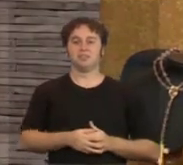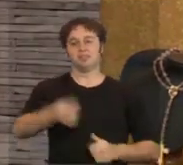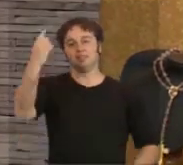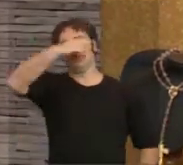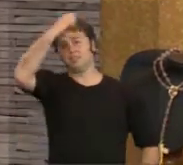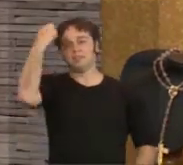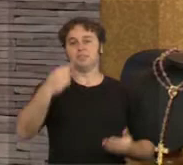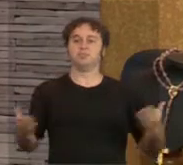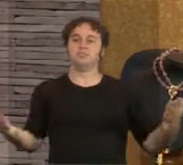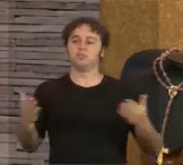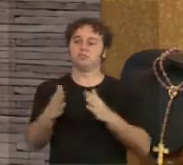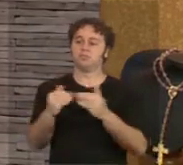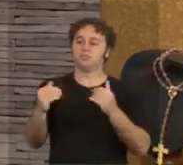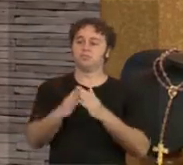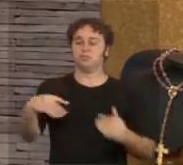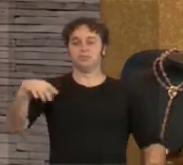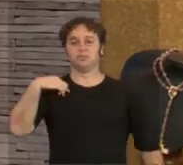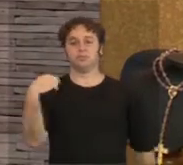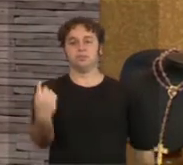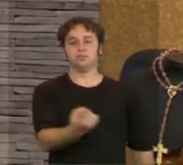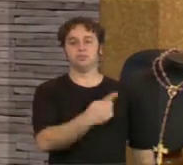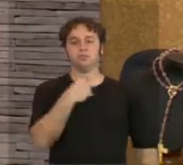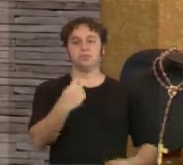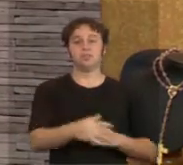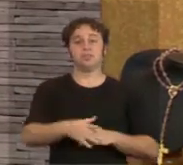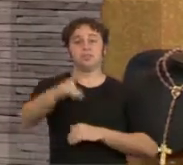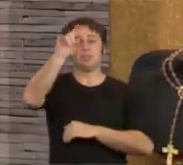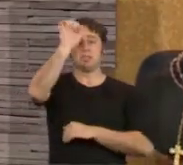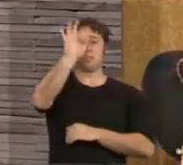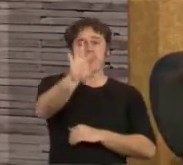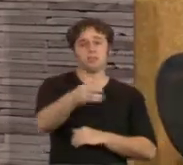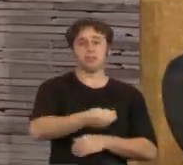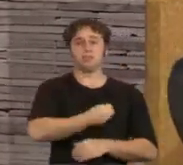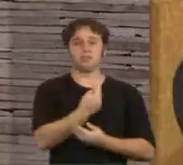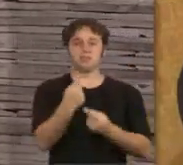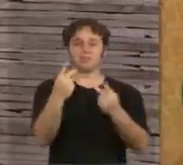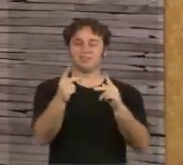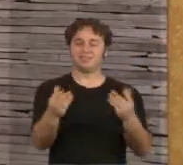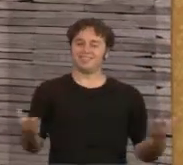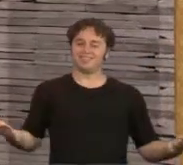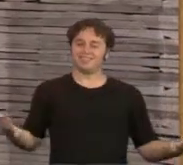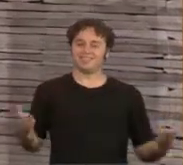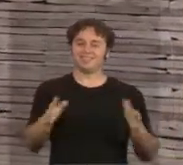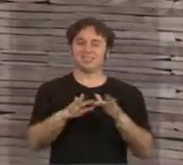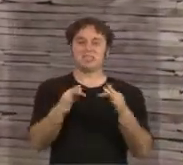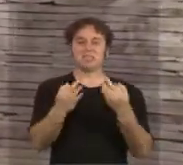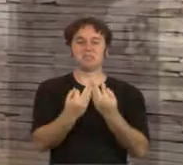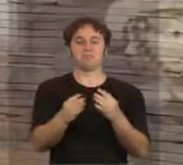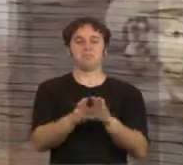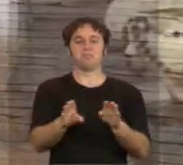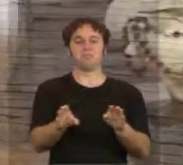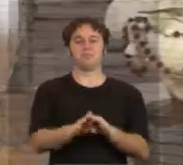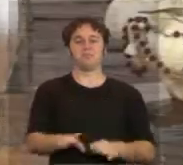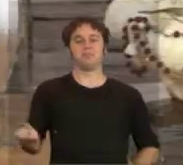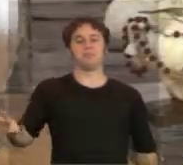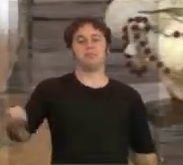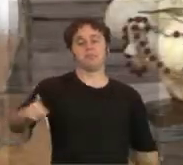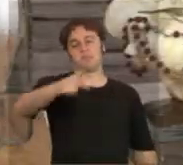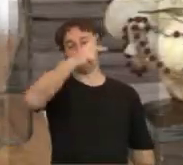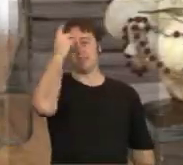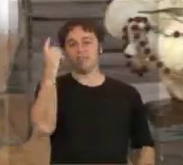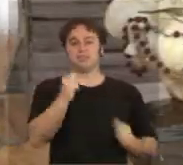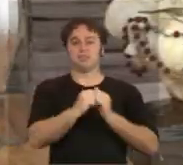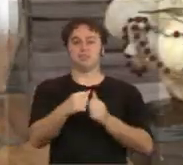Santo Isidoro, rogai por nós. Que Deus continue abençoando essa família, Valdir, e protegendo cada membro que aí com